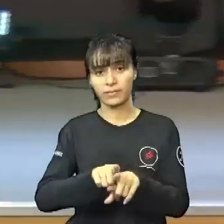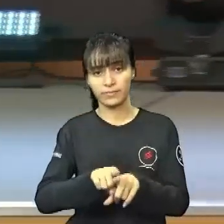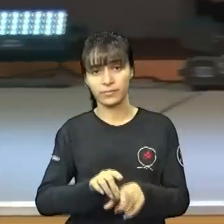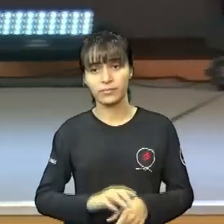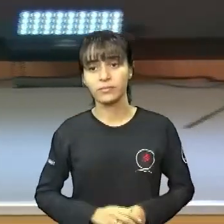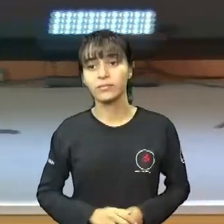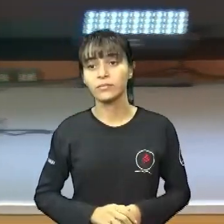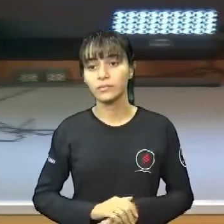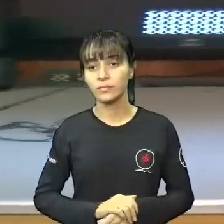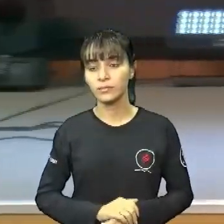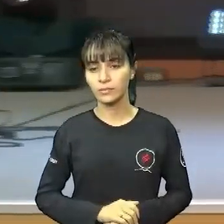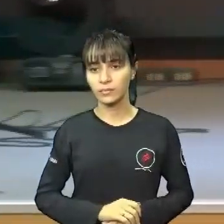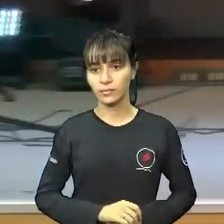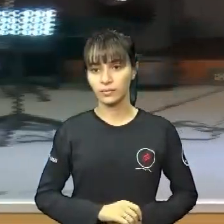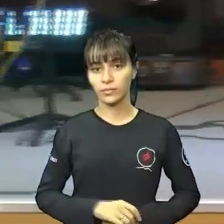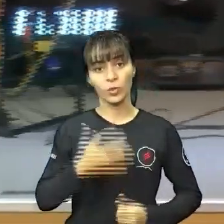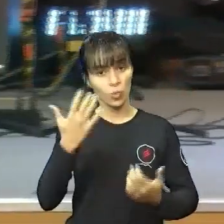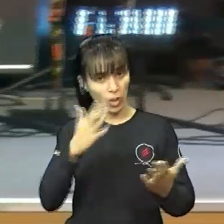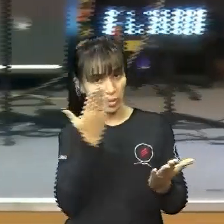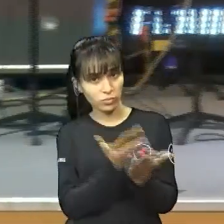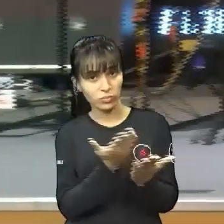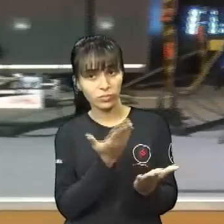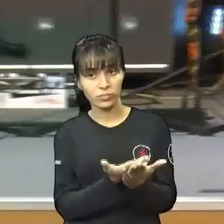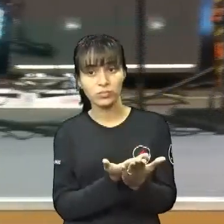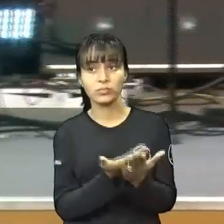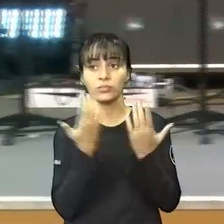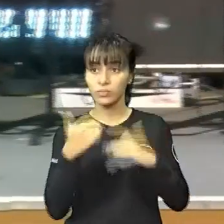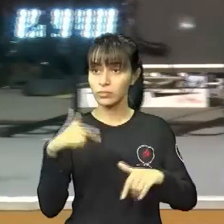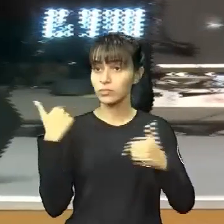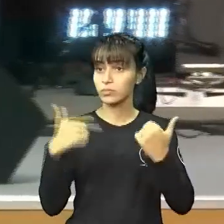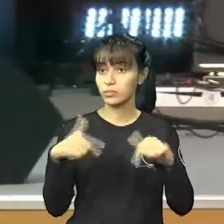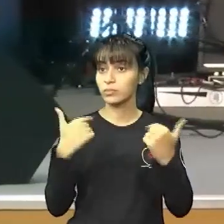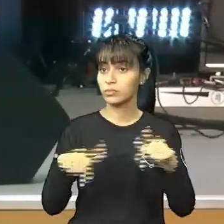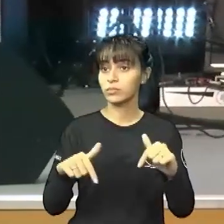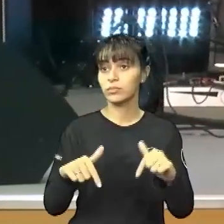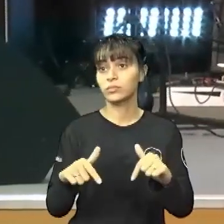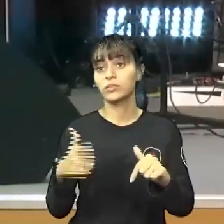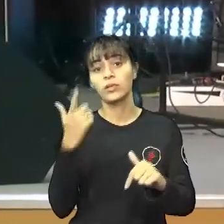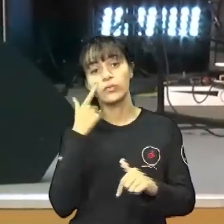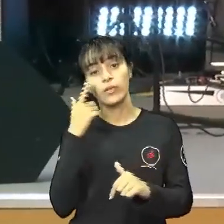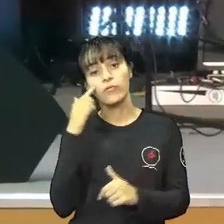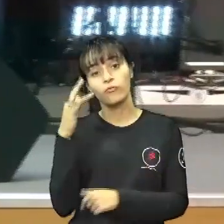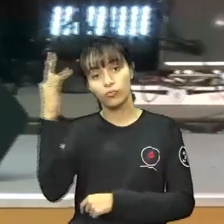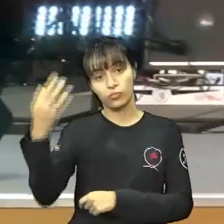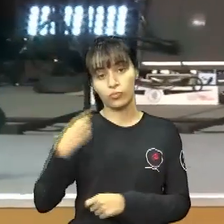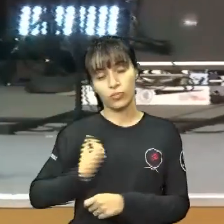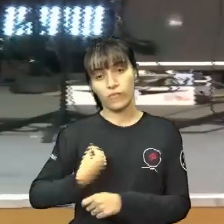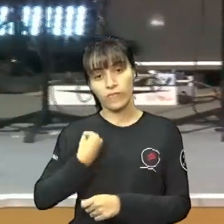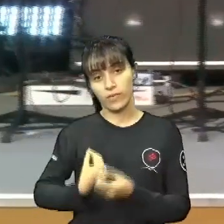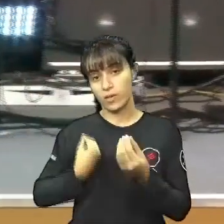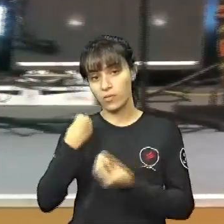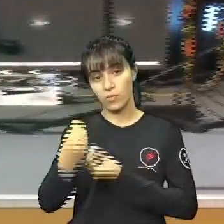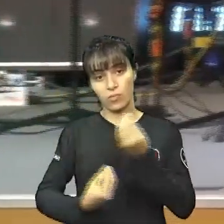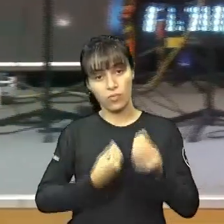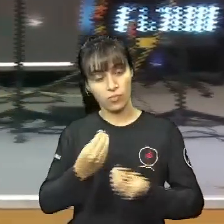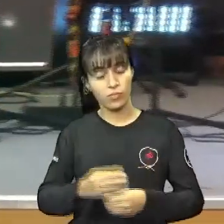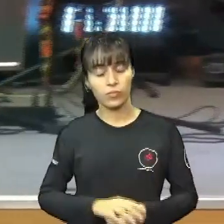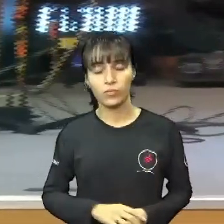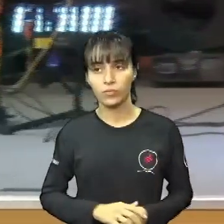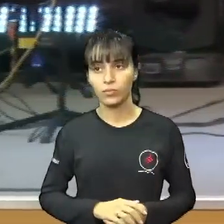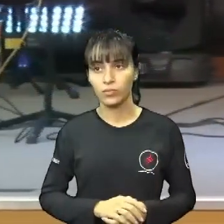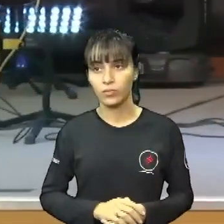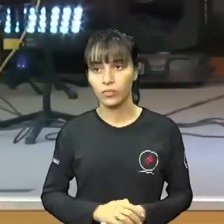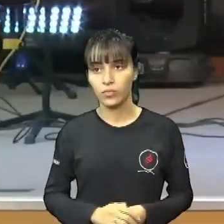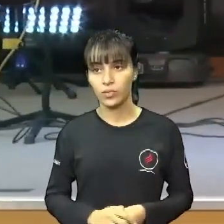na vida não quer estudar não quer trabalhar vai ver que tipo de vida vai ter na vida é assim